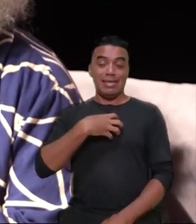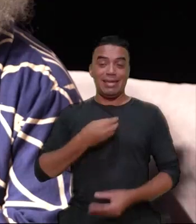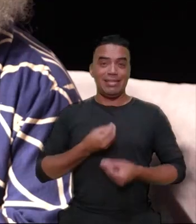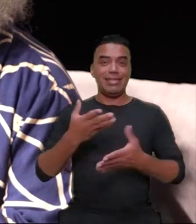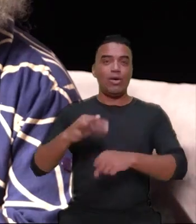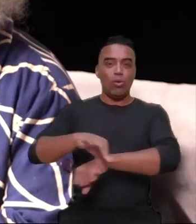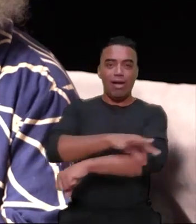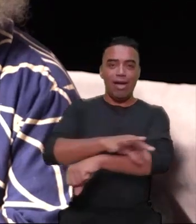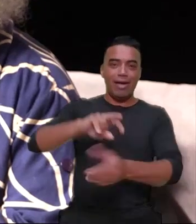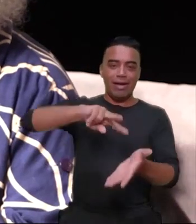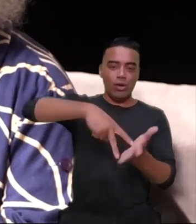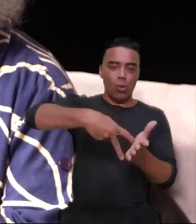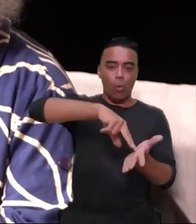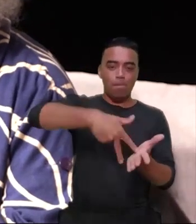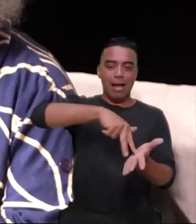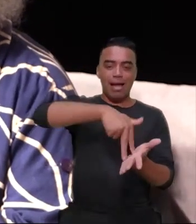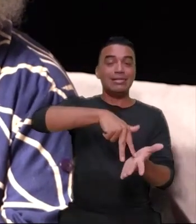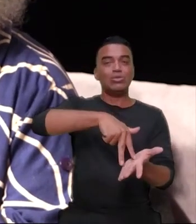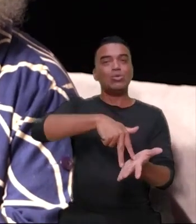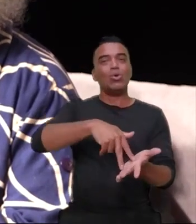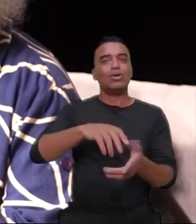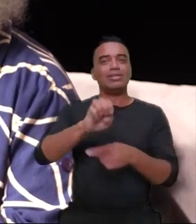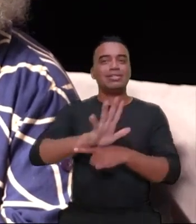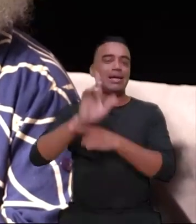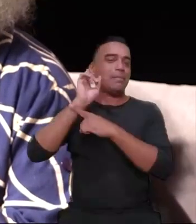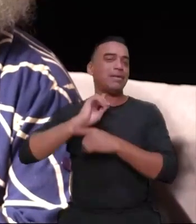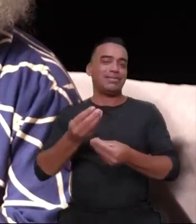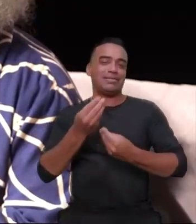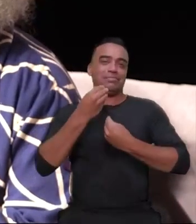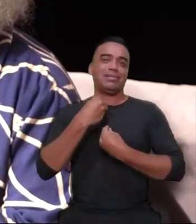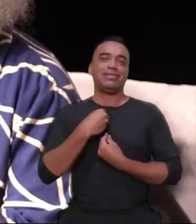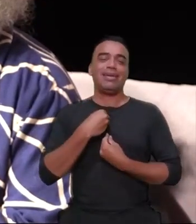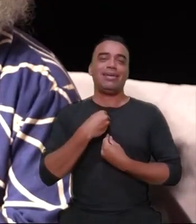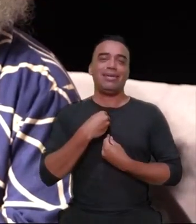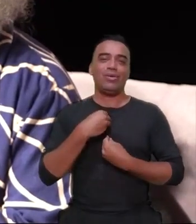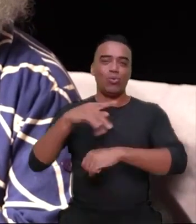ele régua e compasso, eu repito, Minas me deu